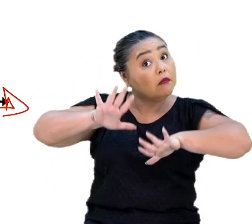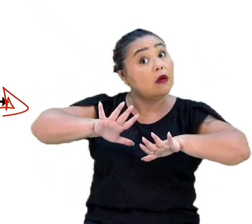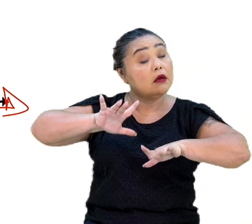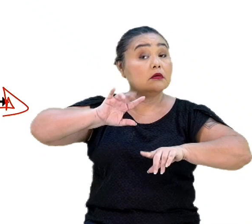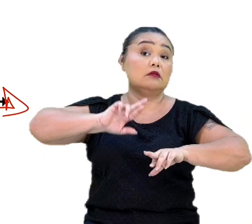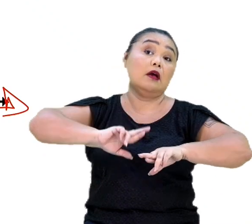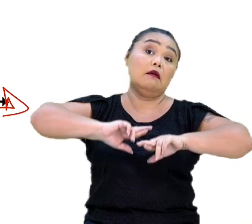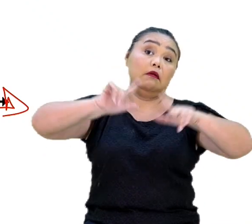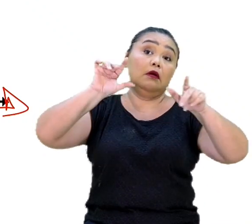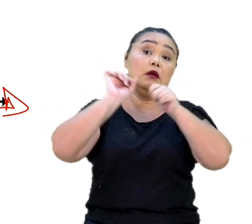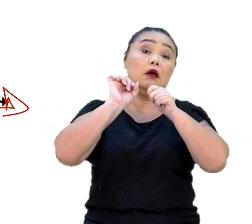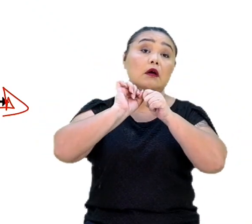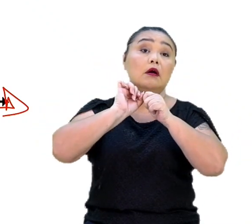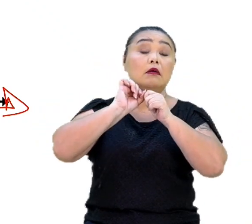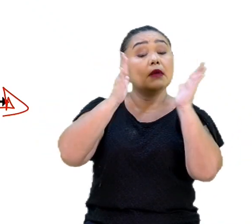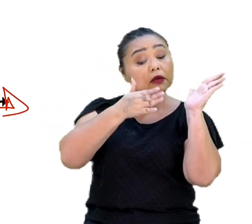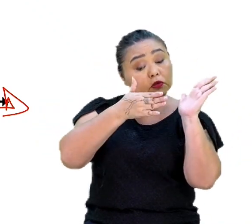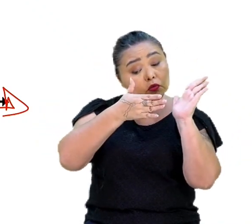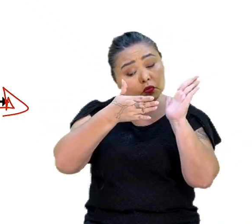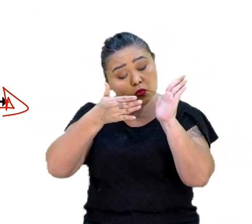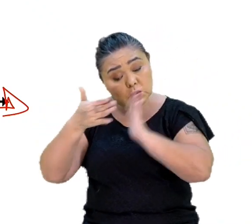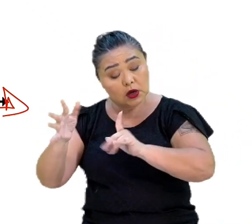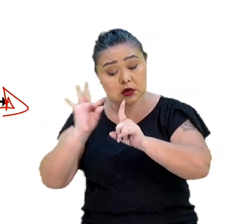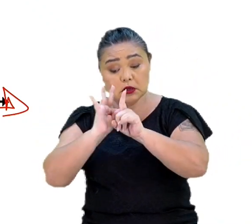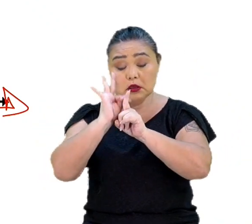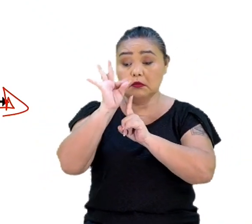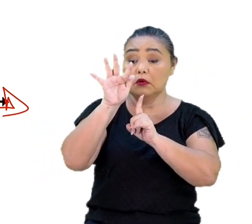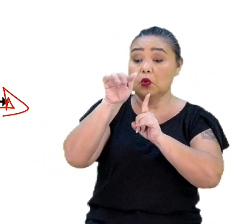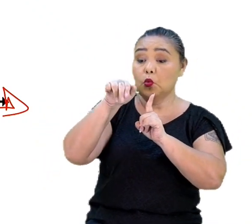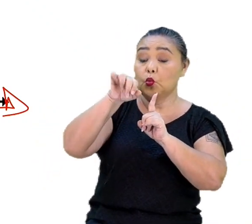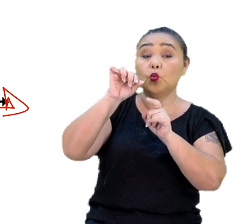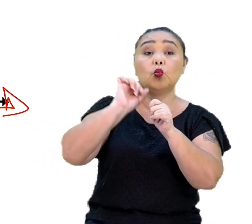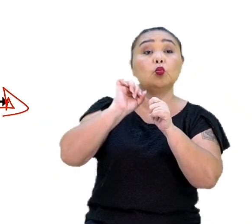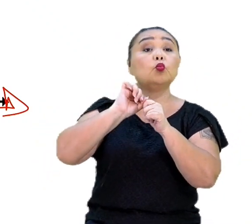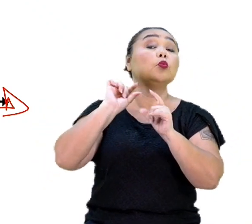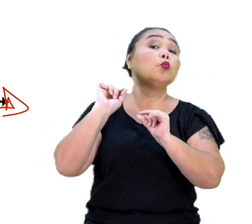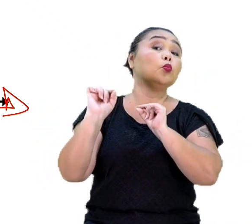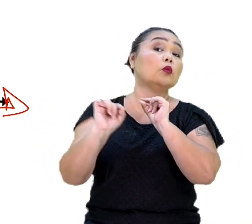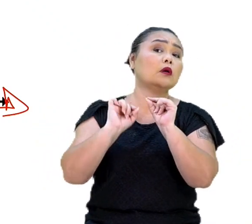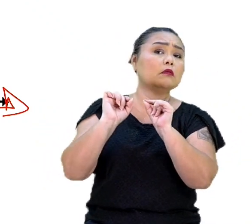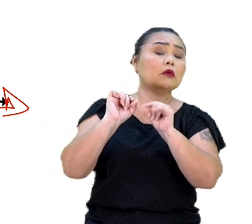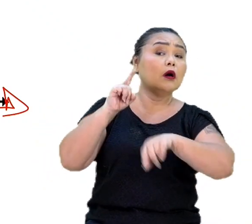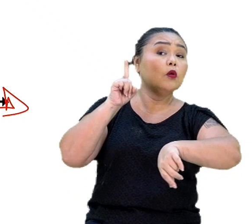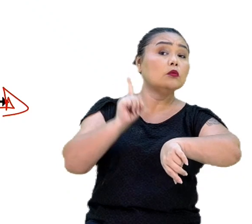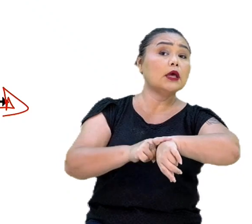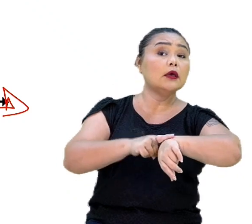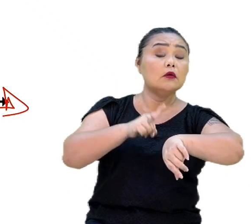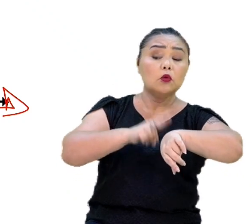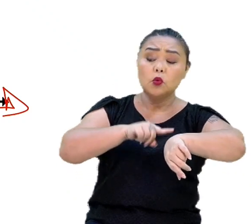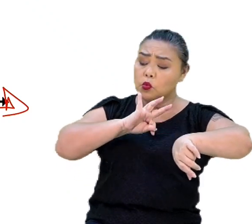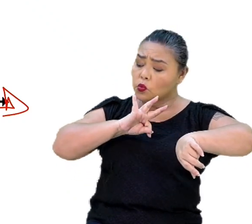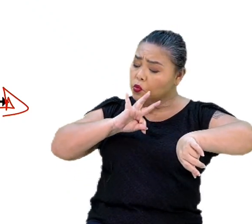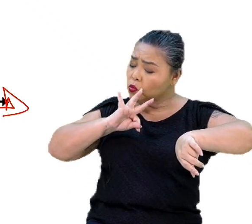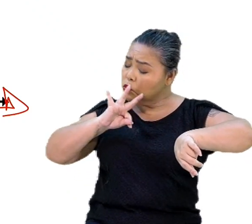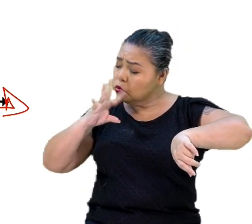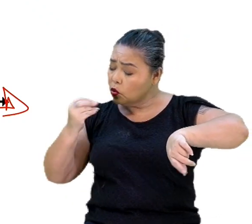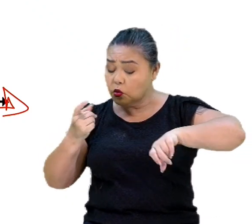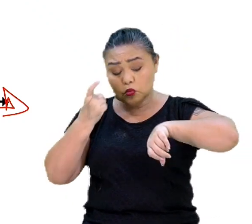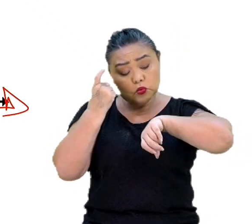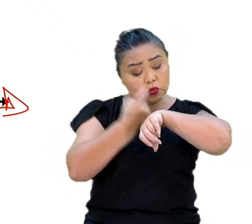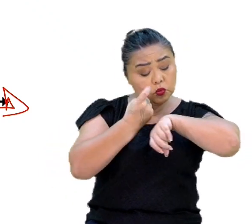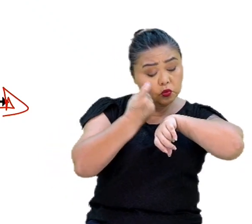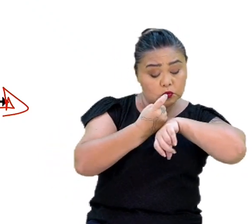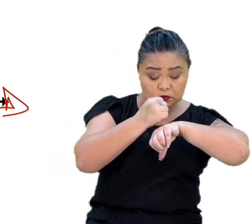durante a temperatura de fusão, ela vai levar um tempo para que todo o nosso sólido